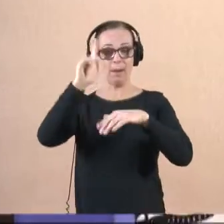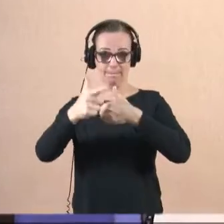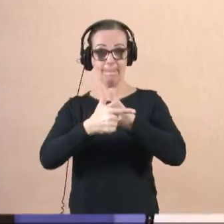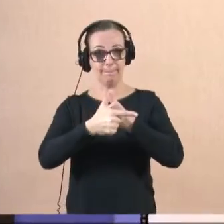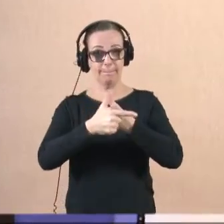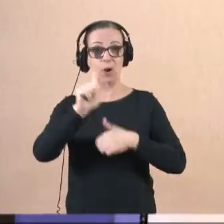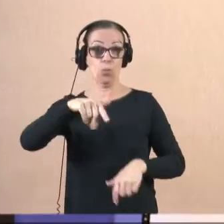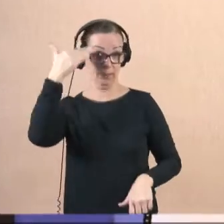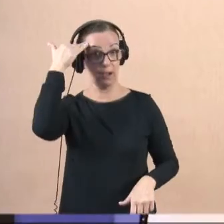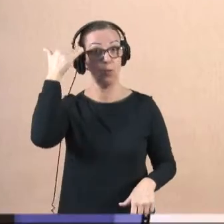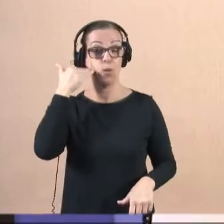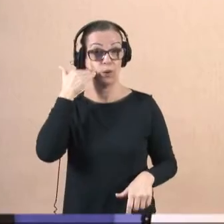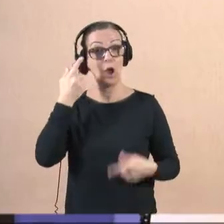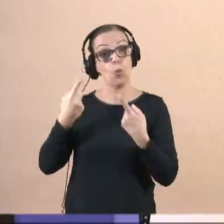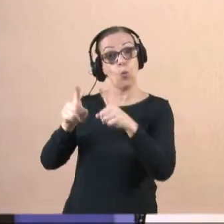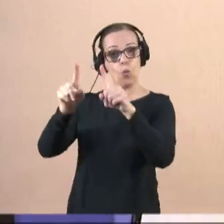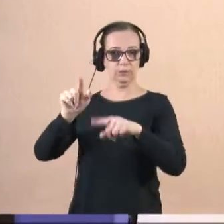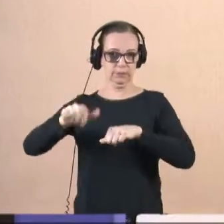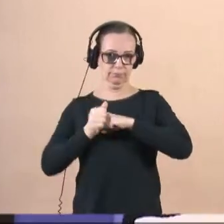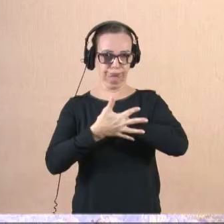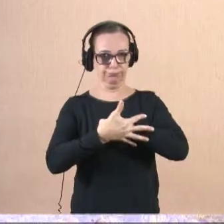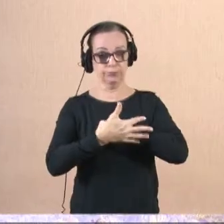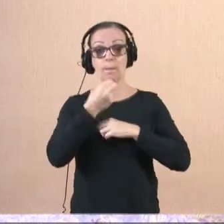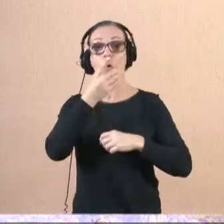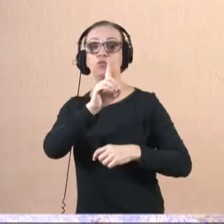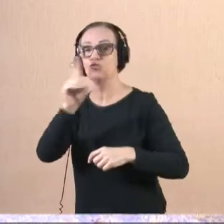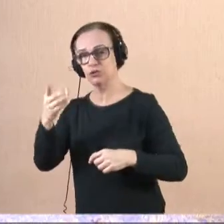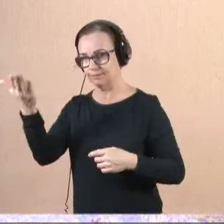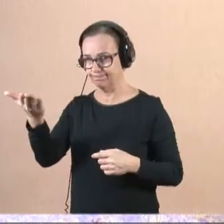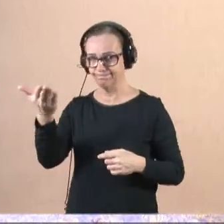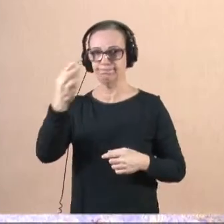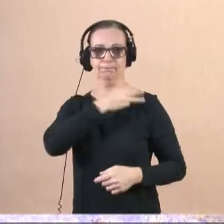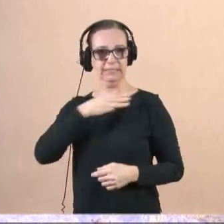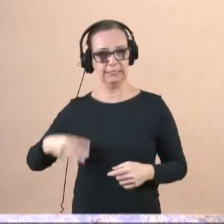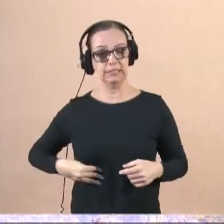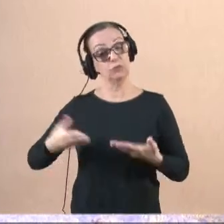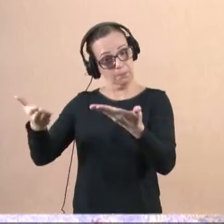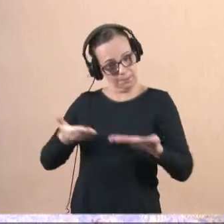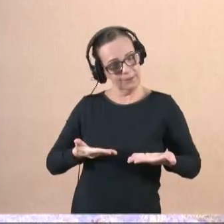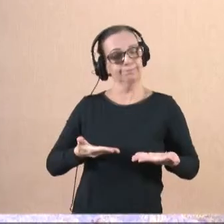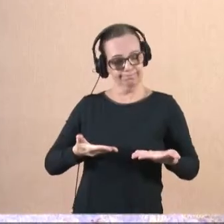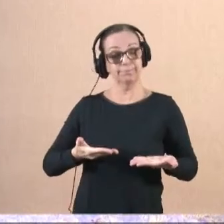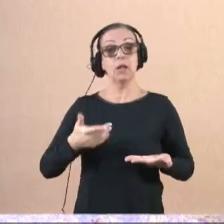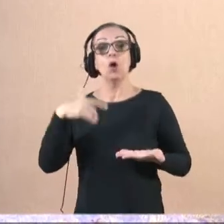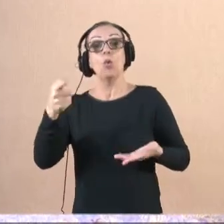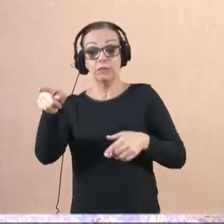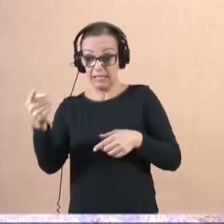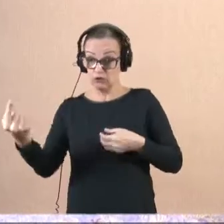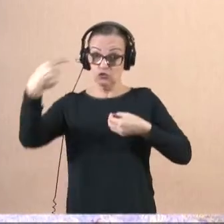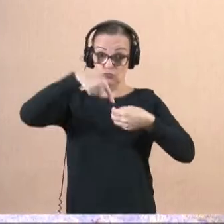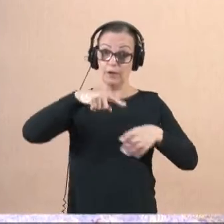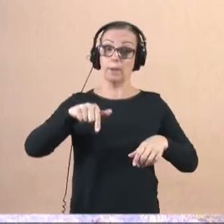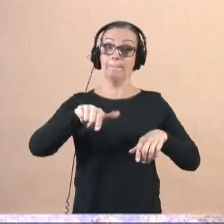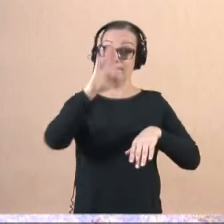da coreia na luta contra convide 19 bom dia senhor ministro seja muito bem-vindo quando o senhor chegou ao brasil